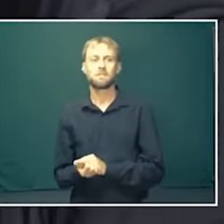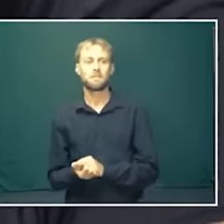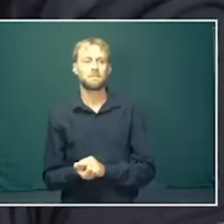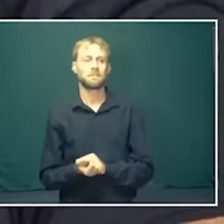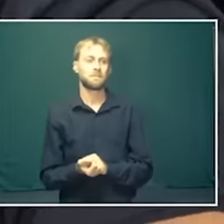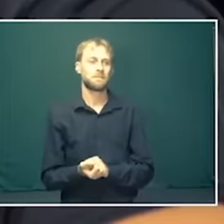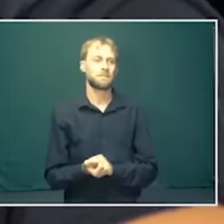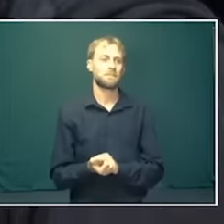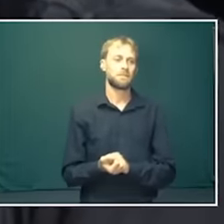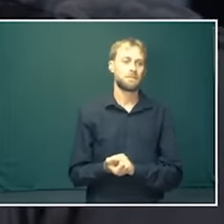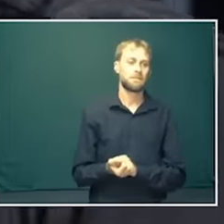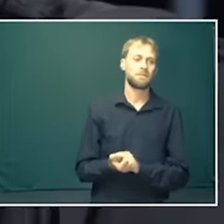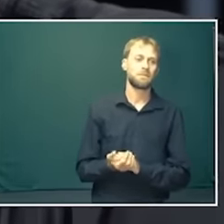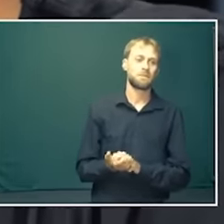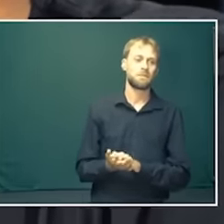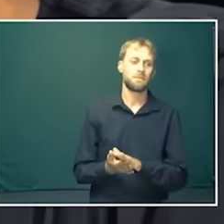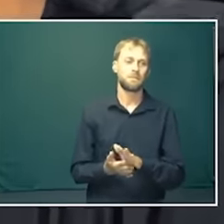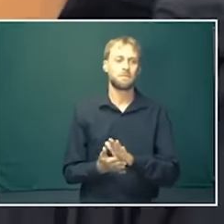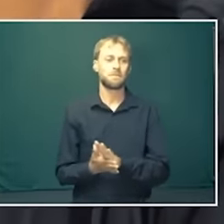Essa é eu, né?